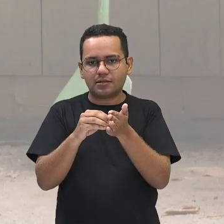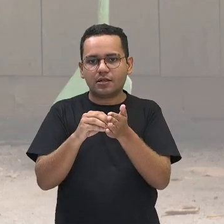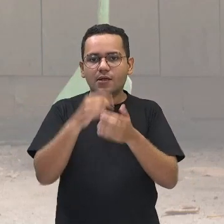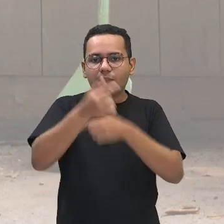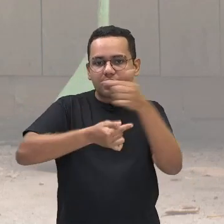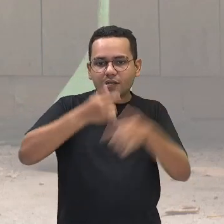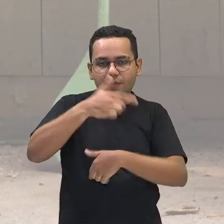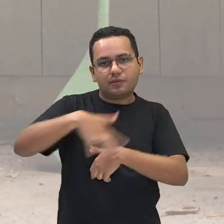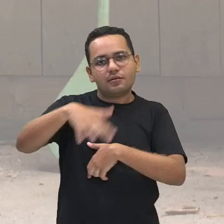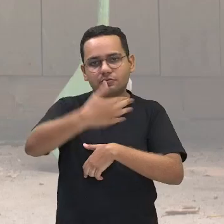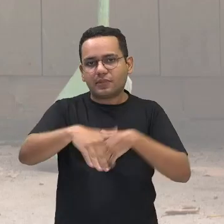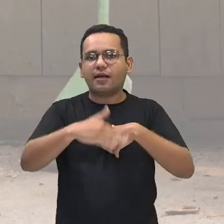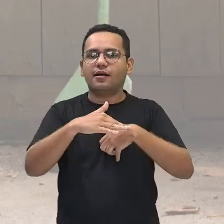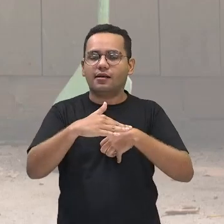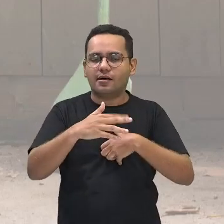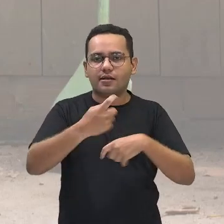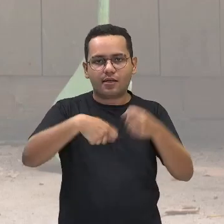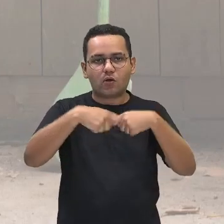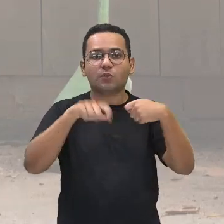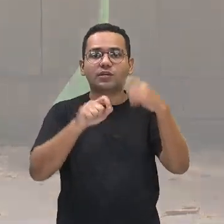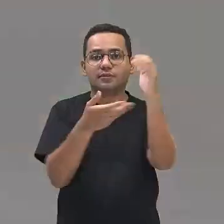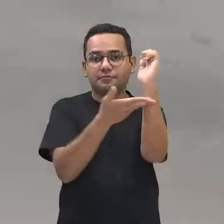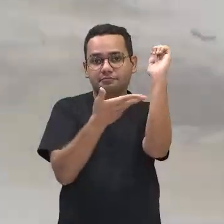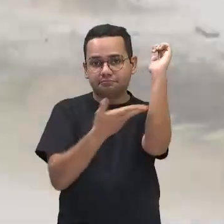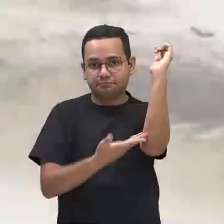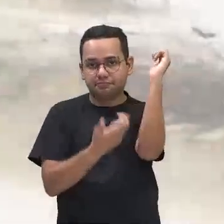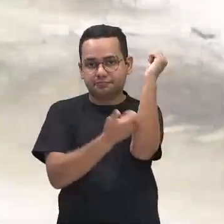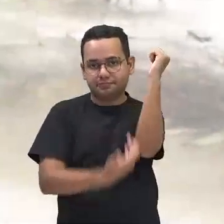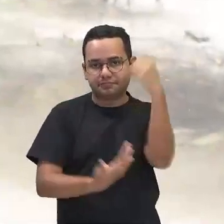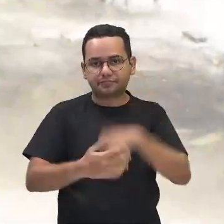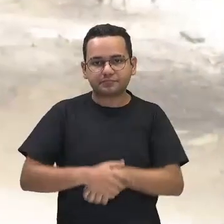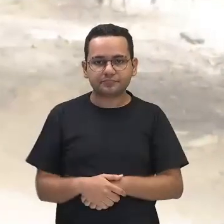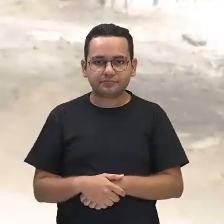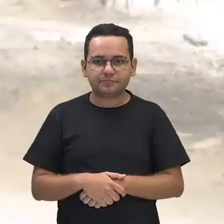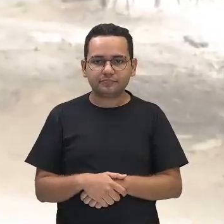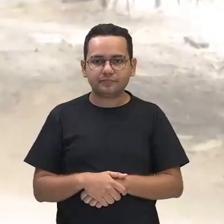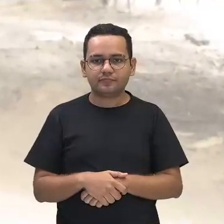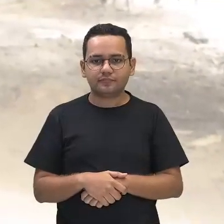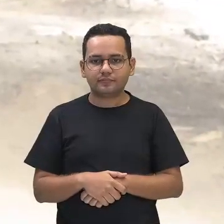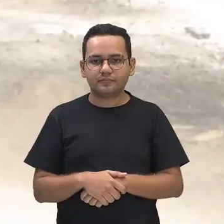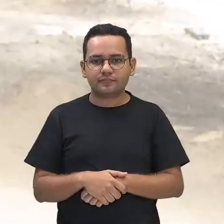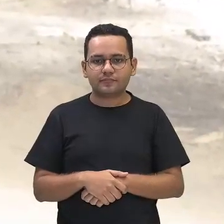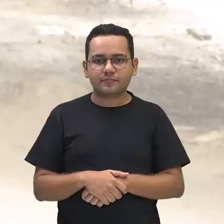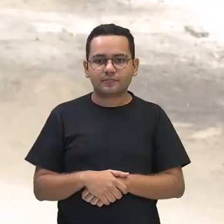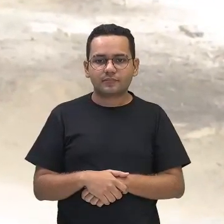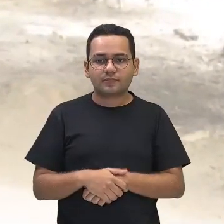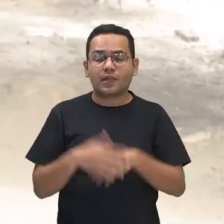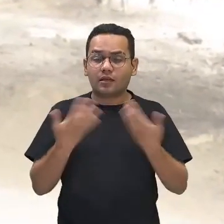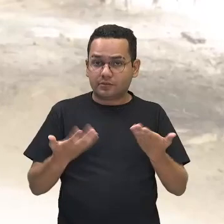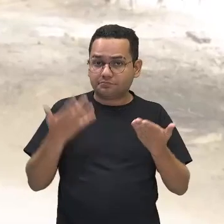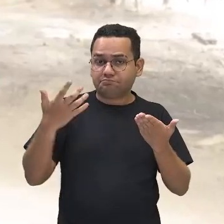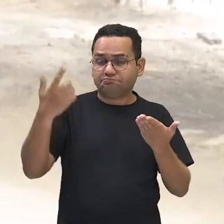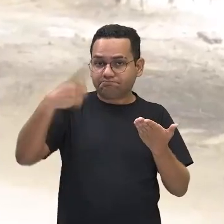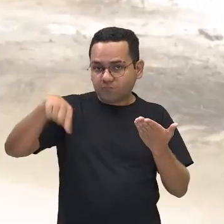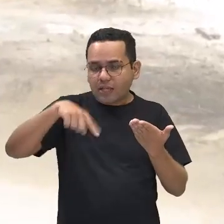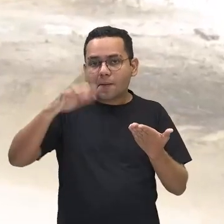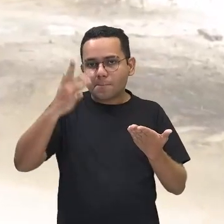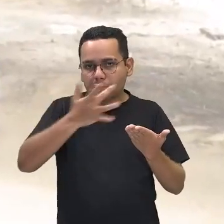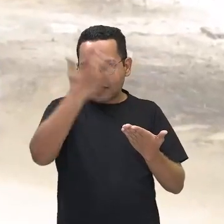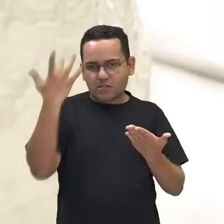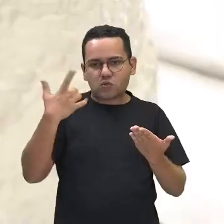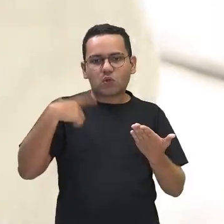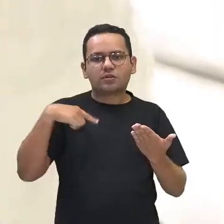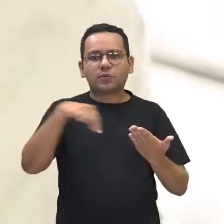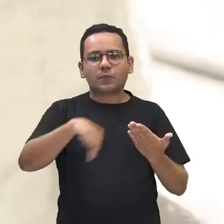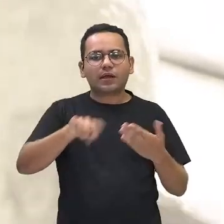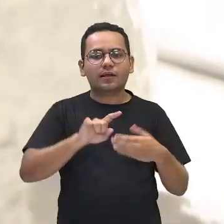boom econômico que foi a economia gomífera. Quando vinha para cá, Justamente o nordestino já era